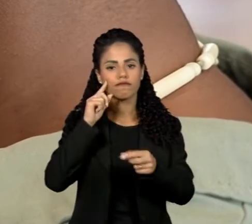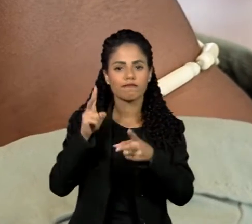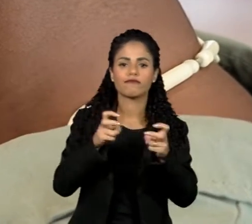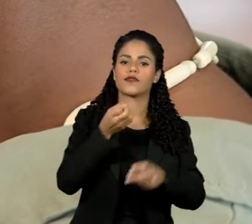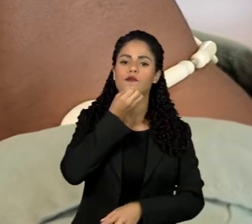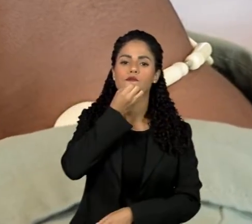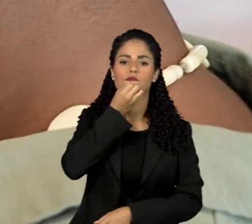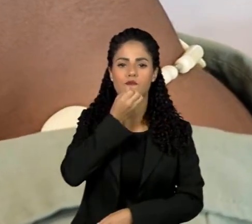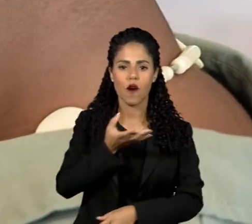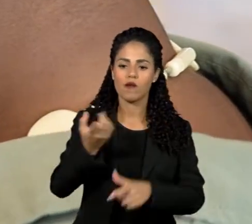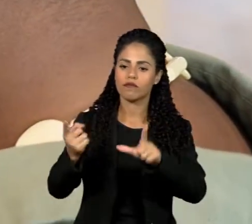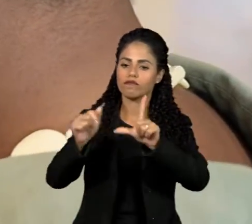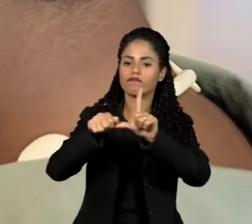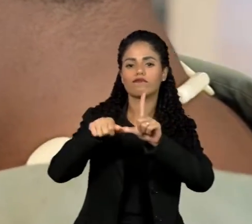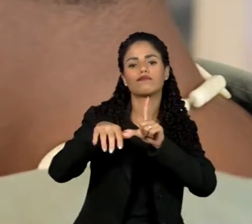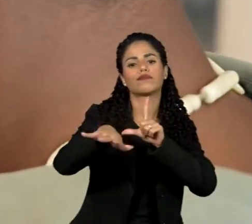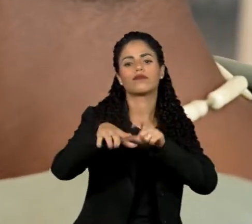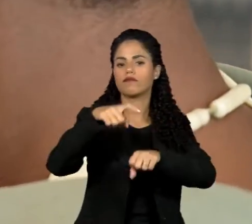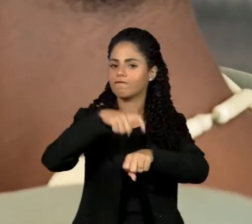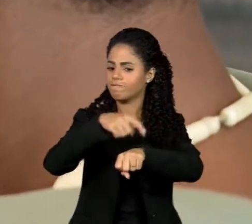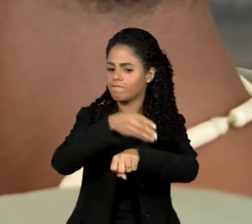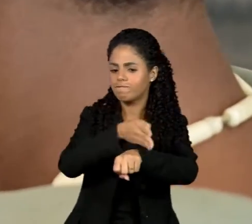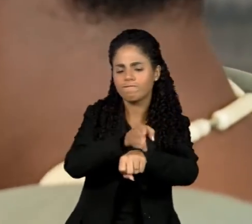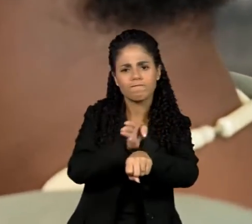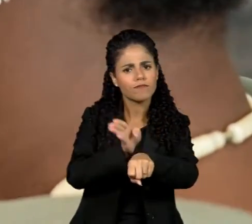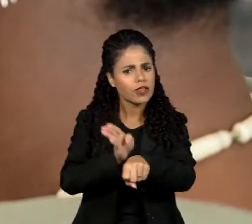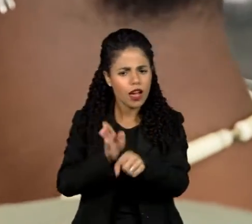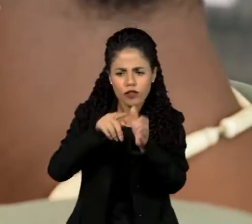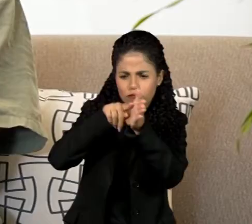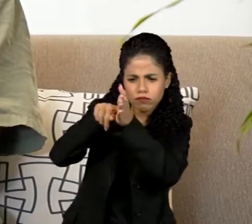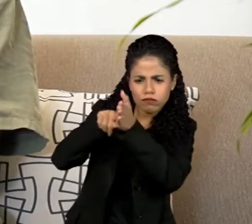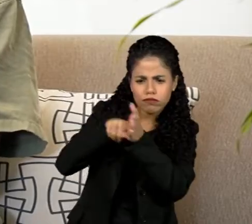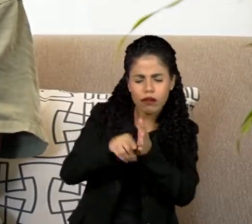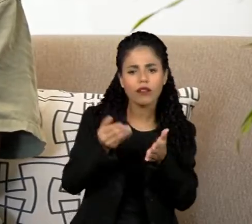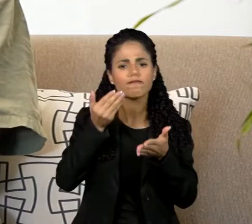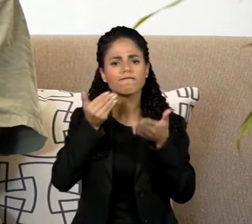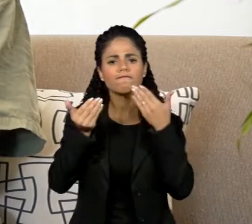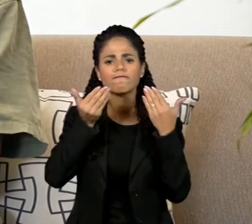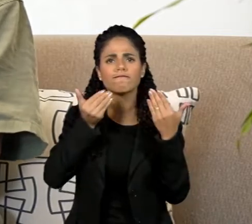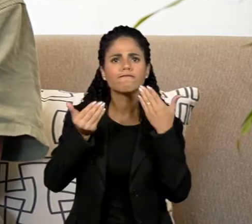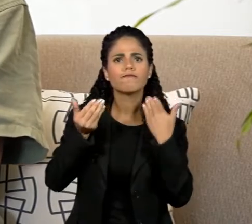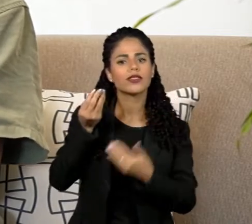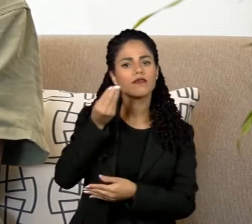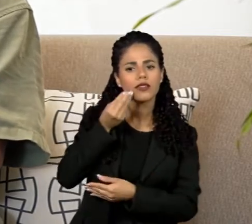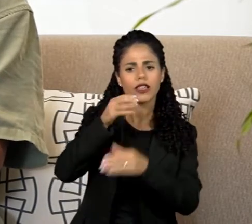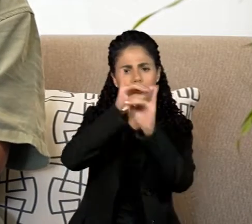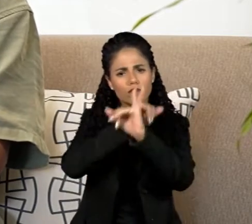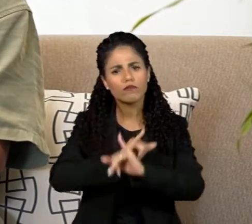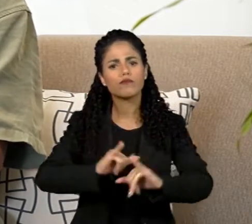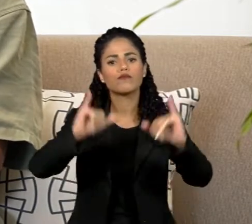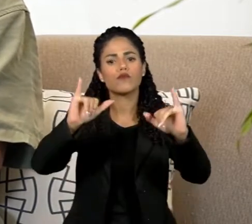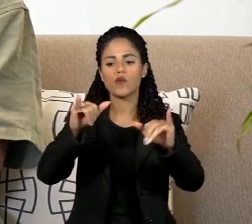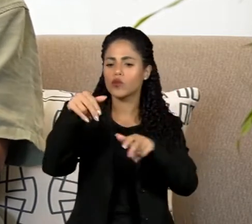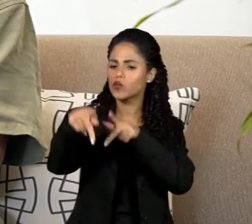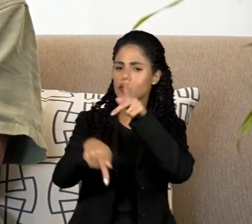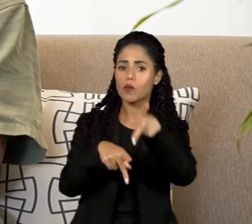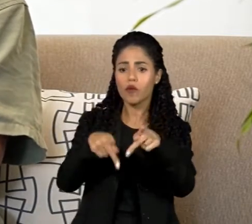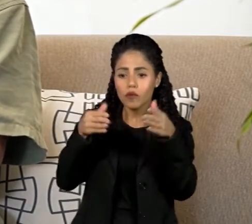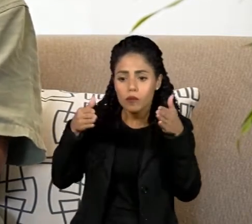mesmo, fazendo isso full time, o tempo todo, se especializar, estudar para falar essa mensagem para o seu público de uma forma